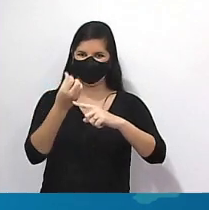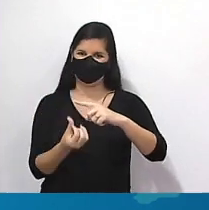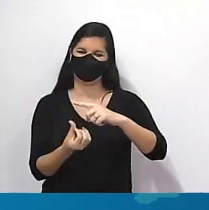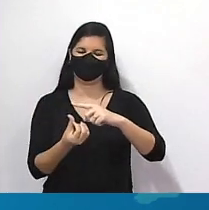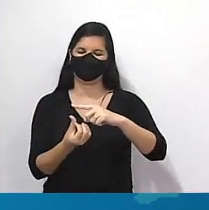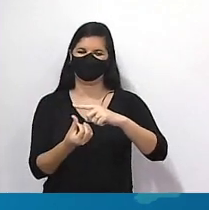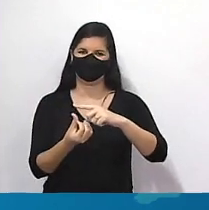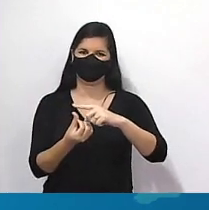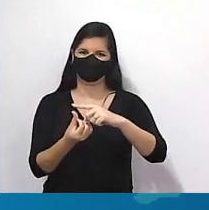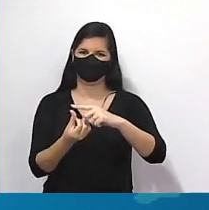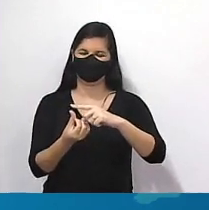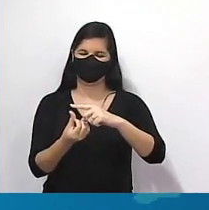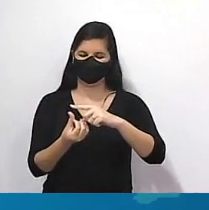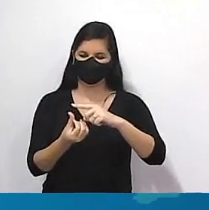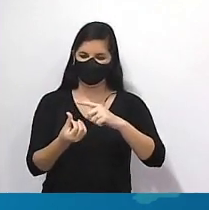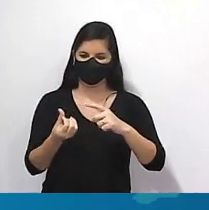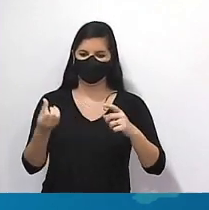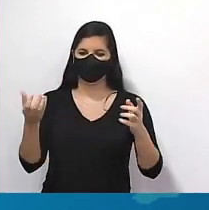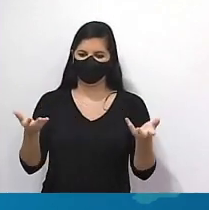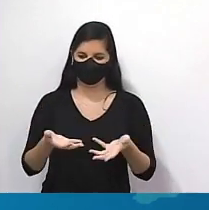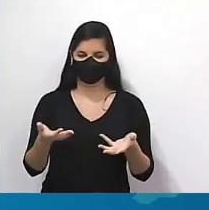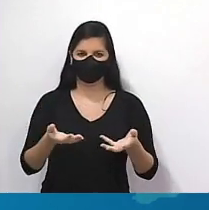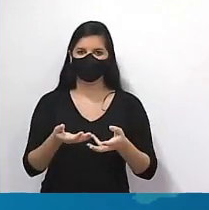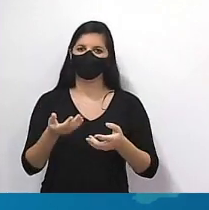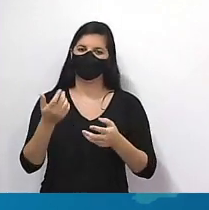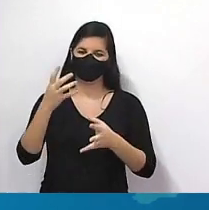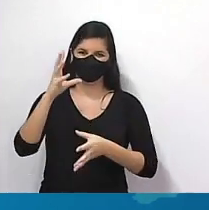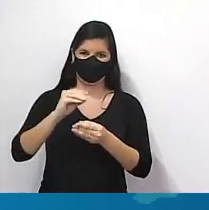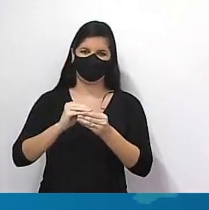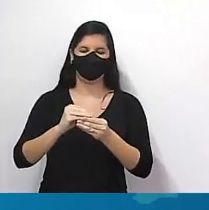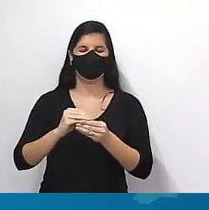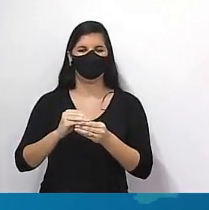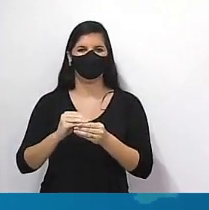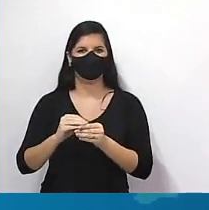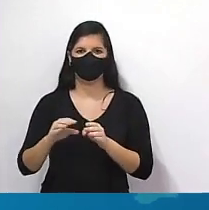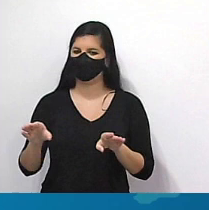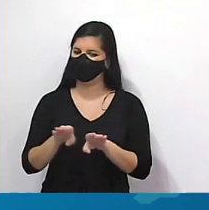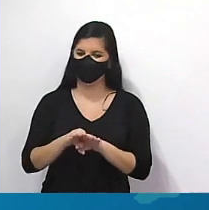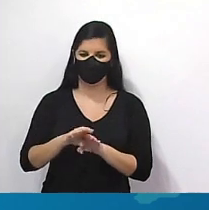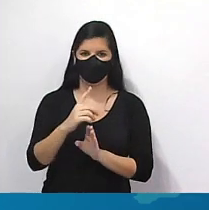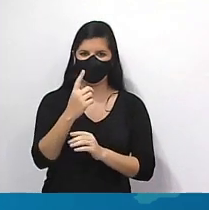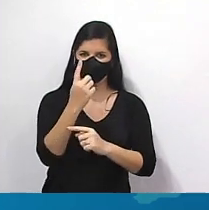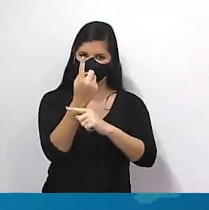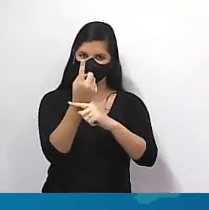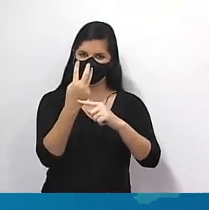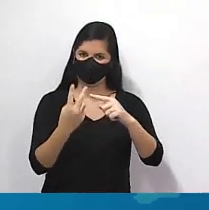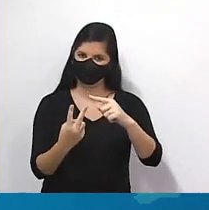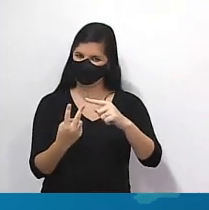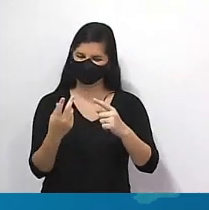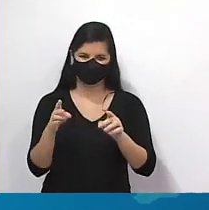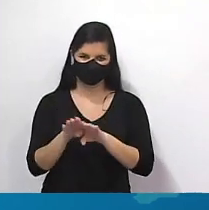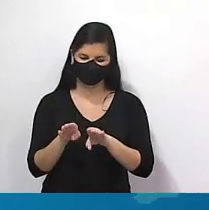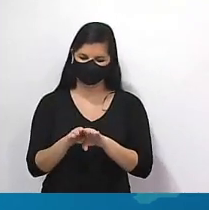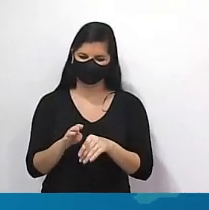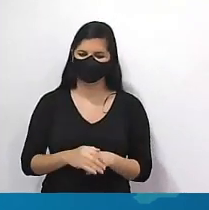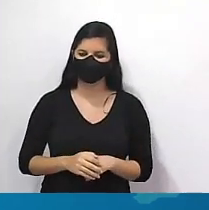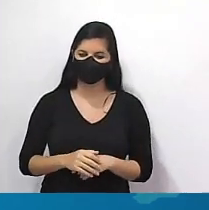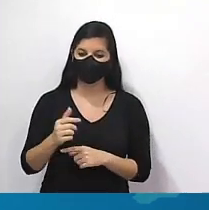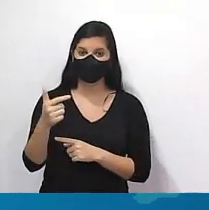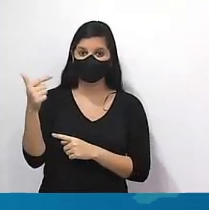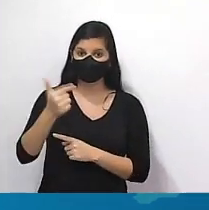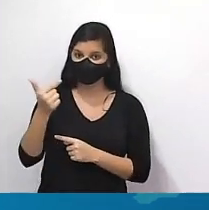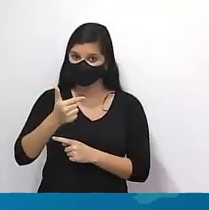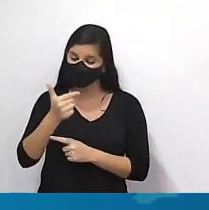aí, ó, 3/6. Que se a gente simplificar, vai voltar a ser 1/2. Se ligou? A segunda fração